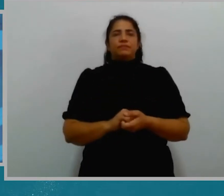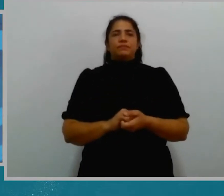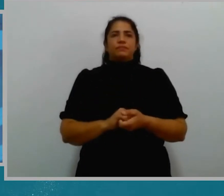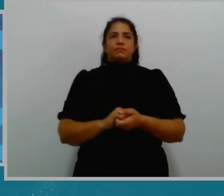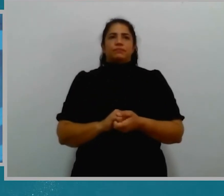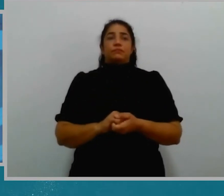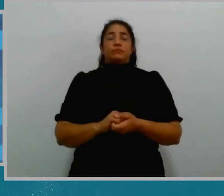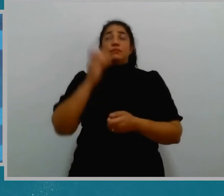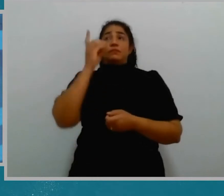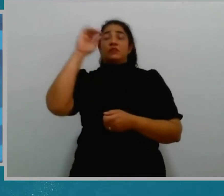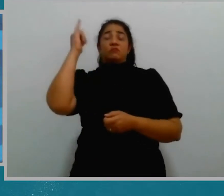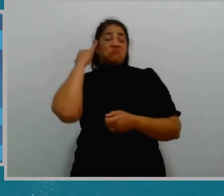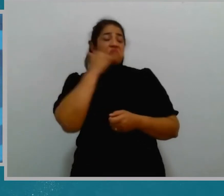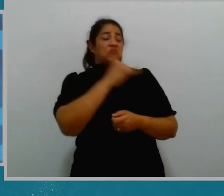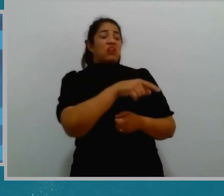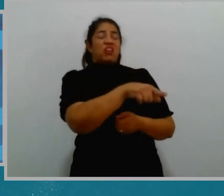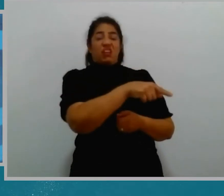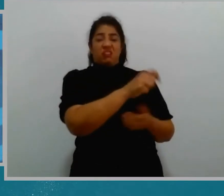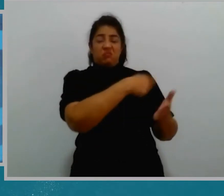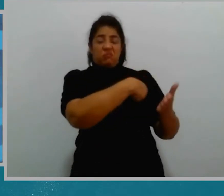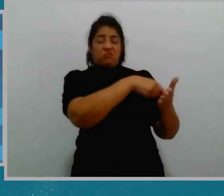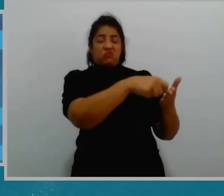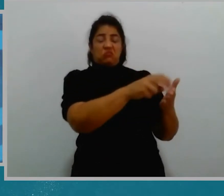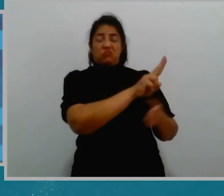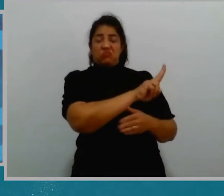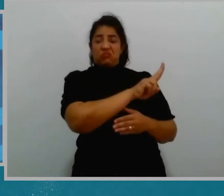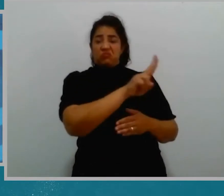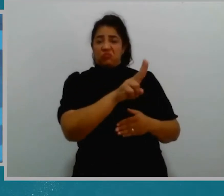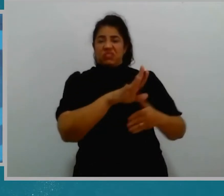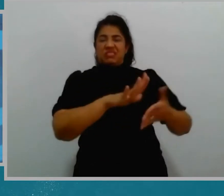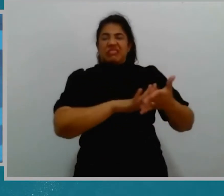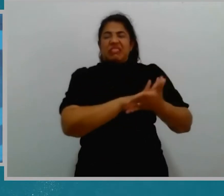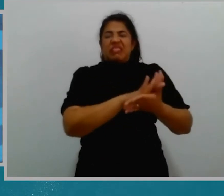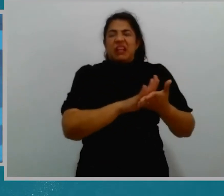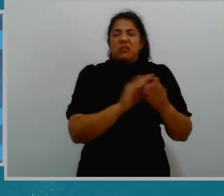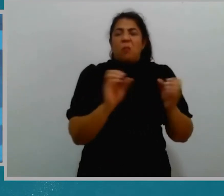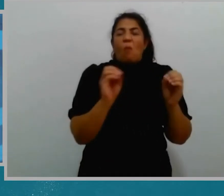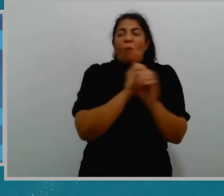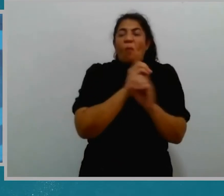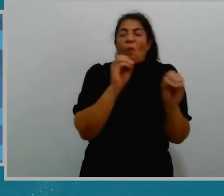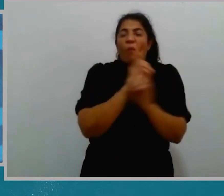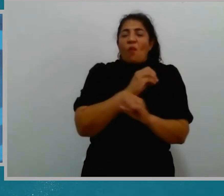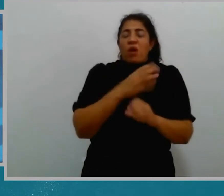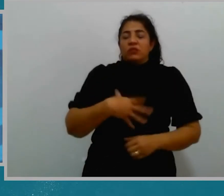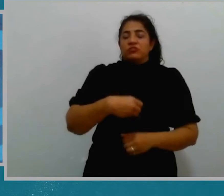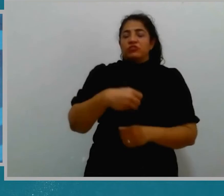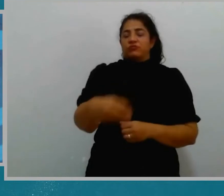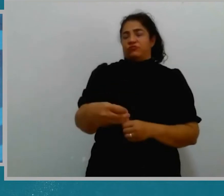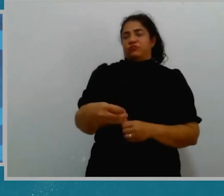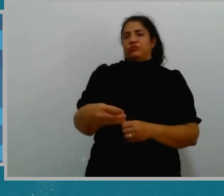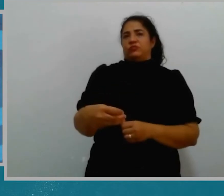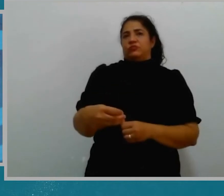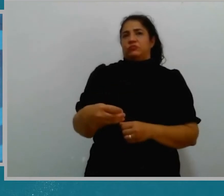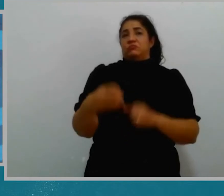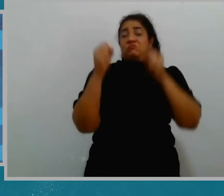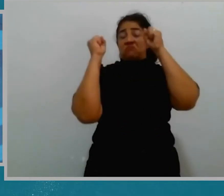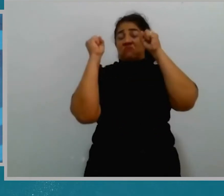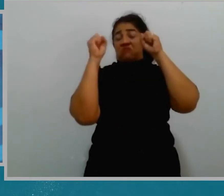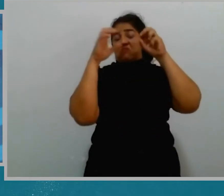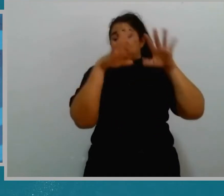filhos, homem que não prosperará nos seus dias, e nenhum dos seus